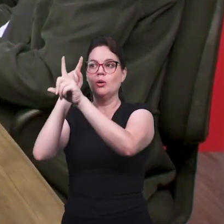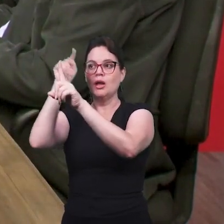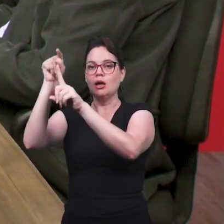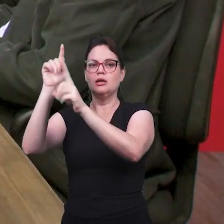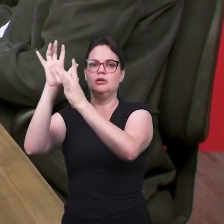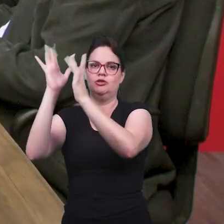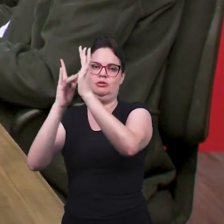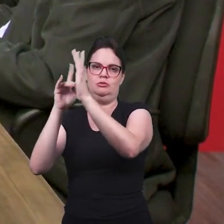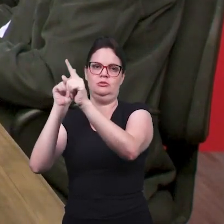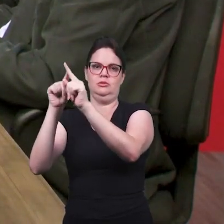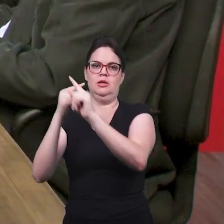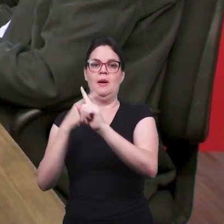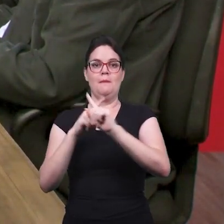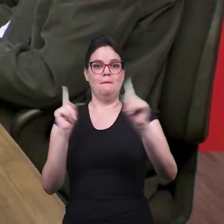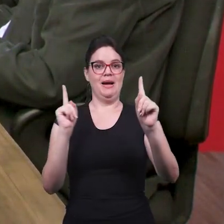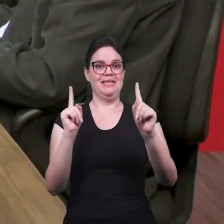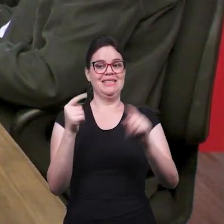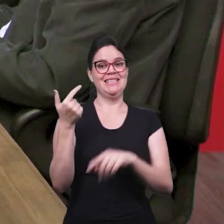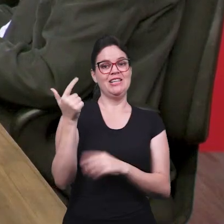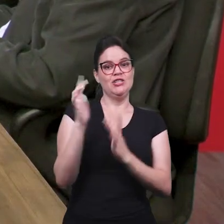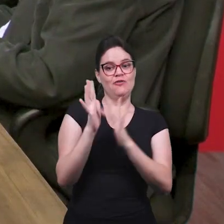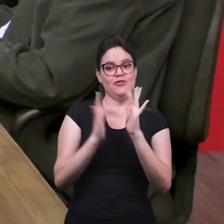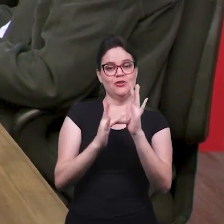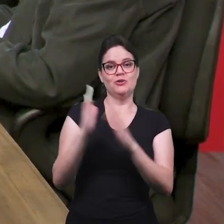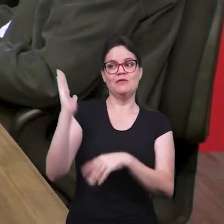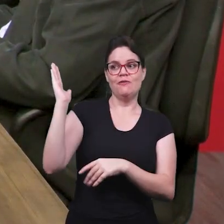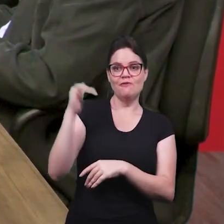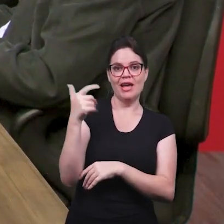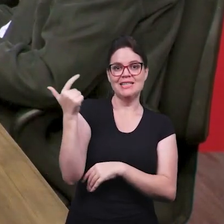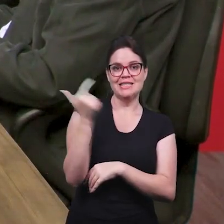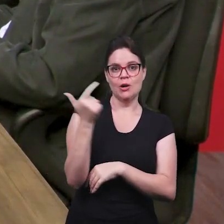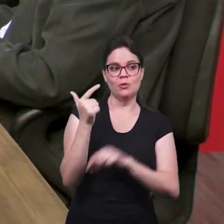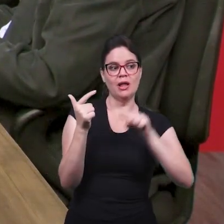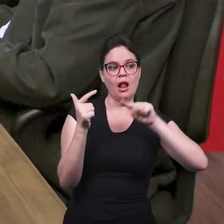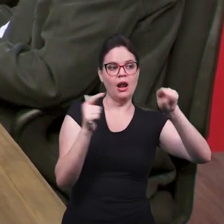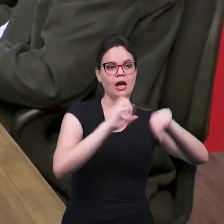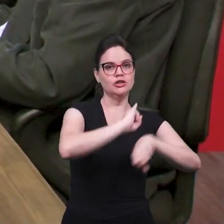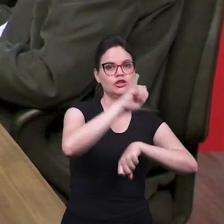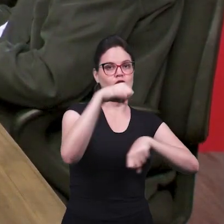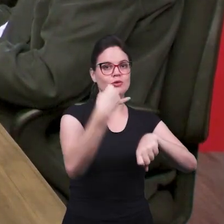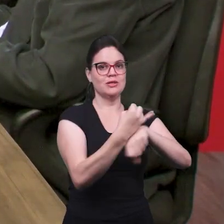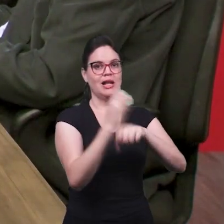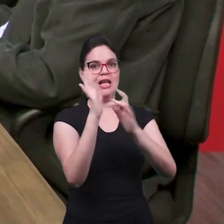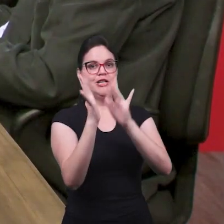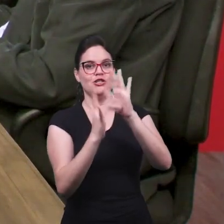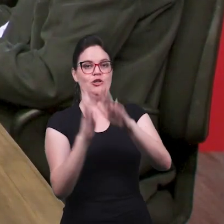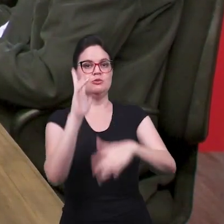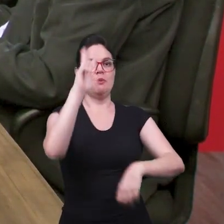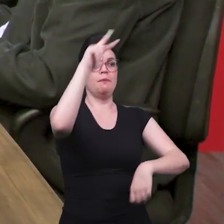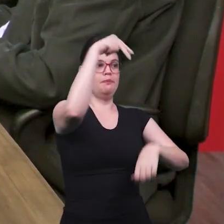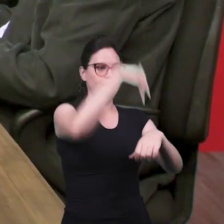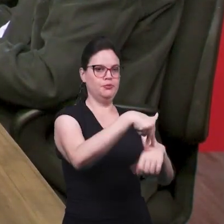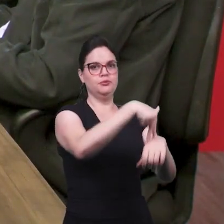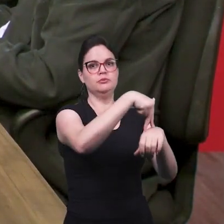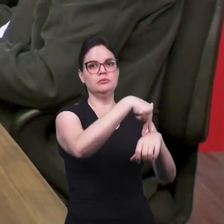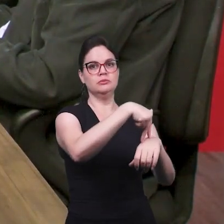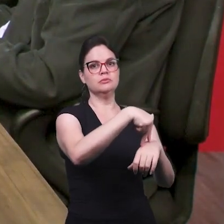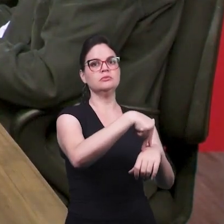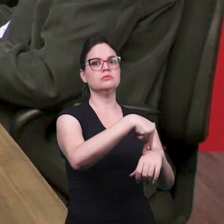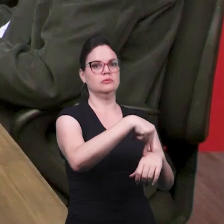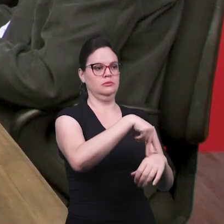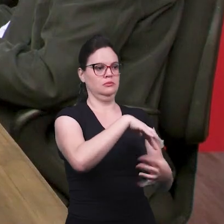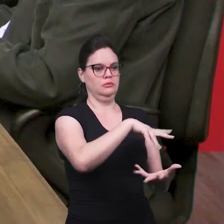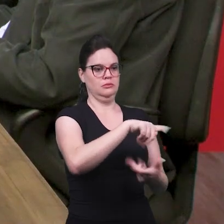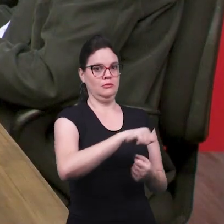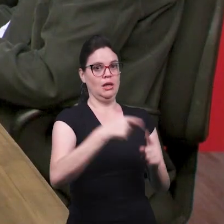Jesus Jesus vai pisar lá em Jerusalém. Então, nessa primeira parte aqui, nós vemos que Jesus não